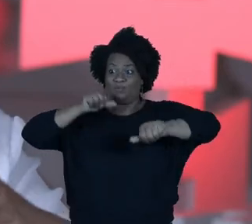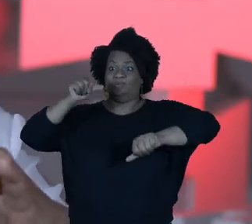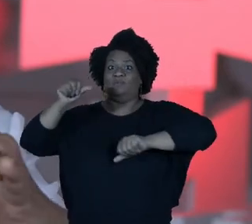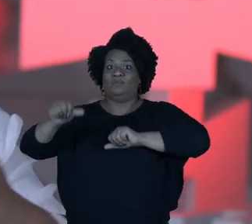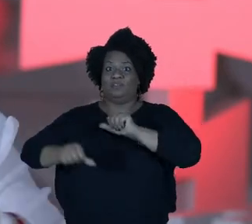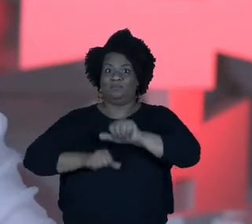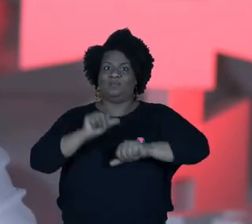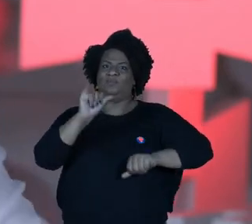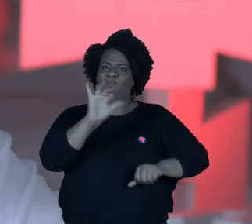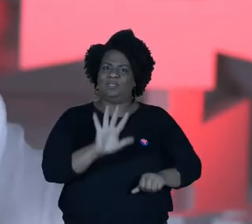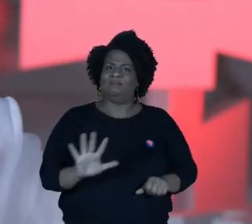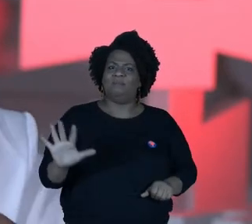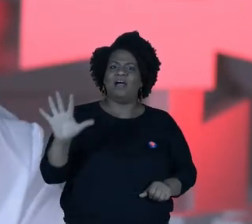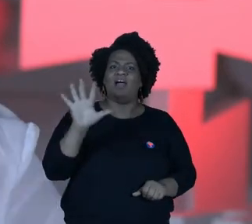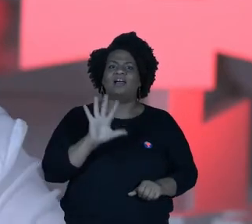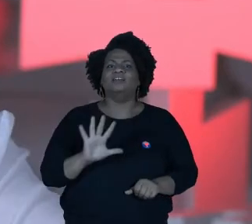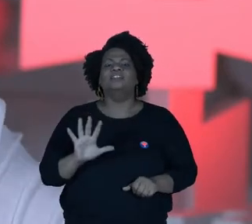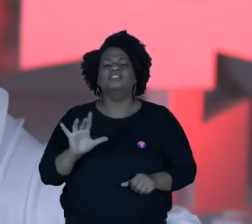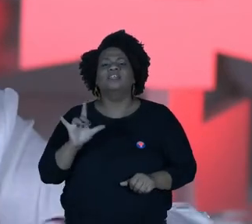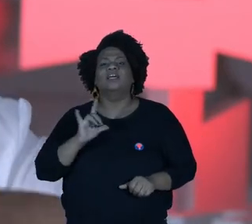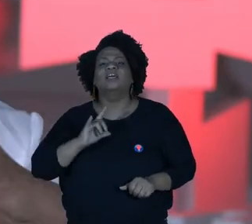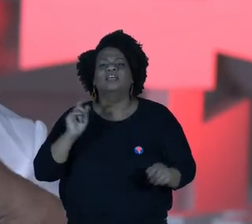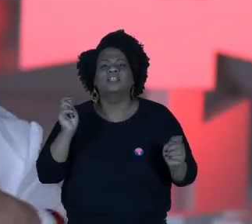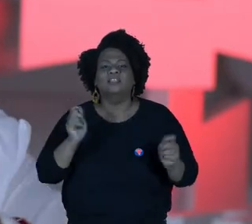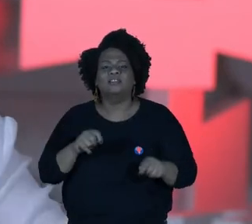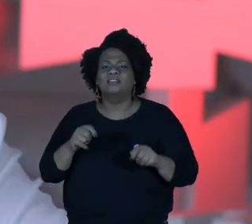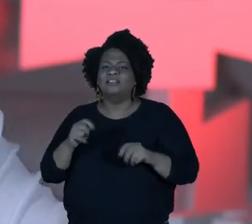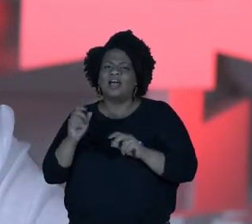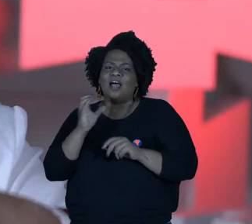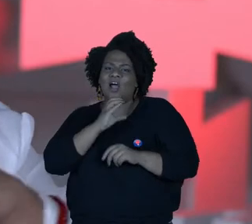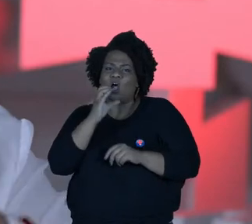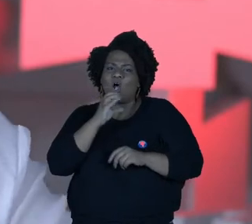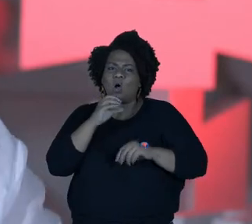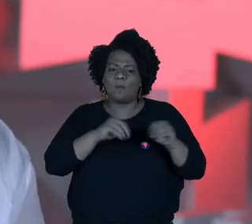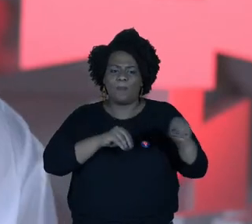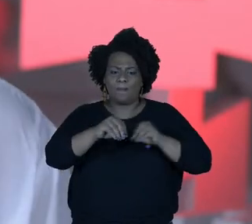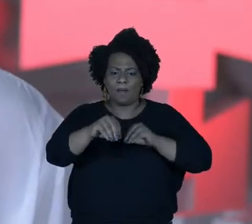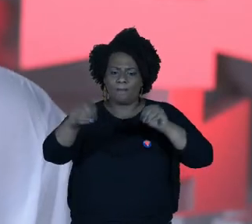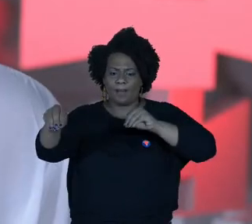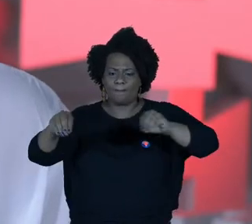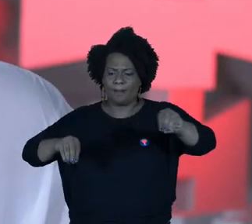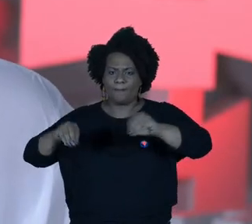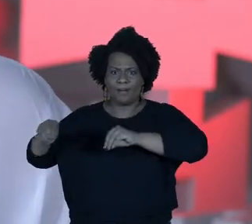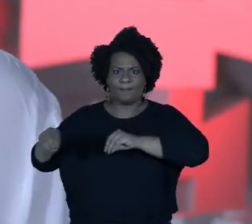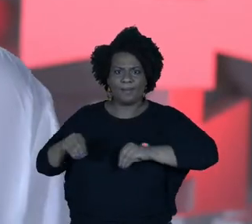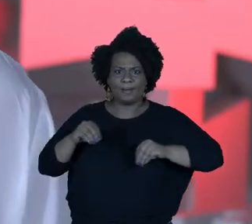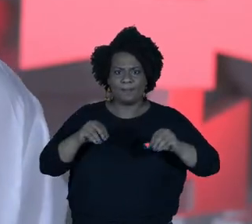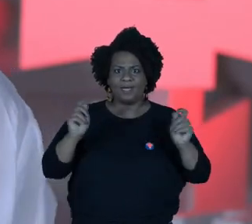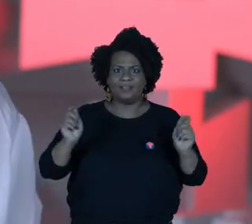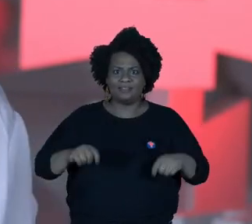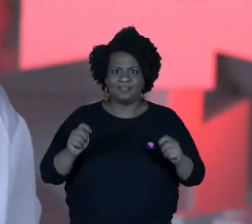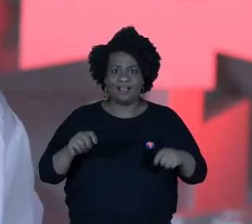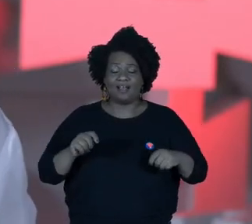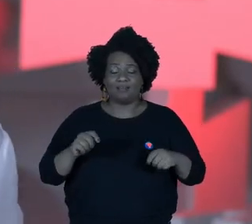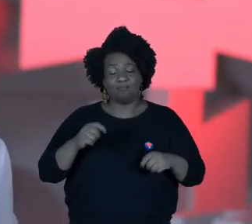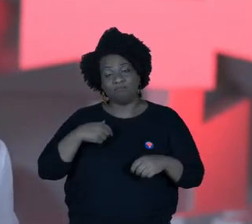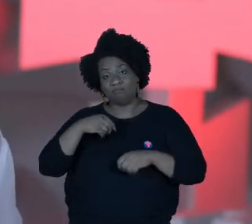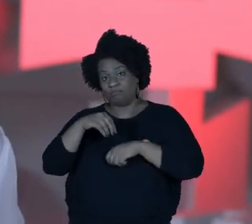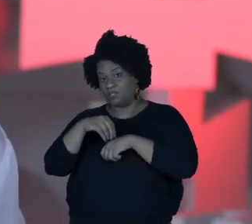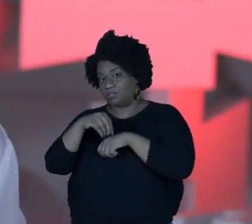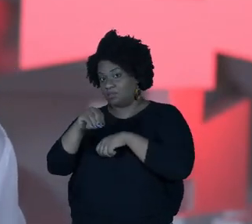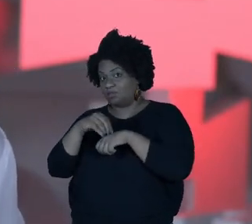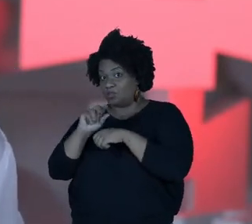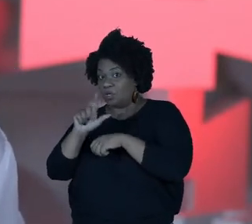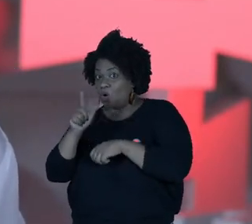outra. O barroco corre fluidamente de um lugar para o outro. Então, eu vou dar um outro